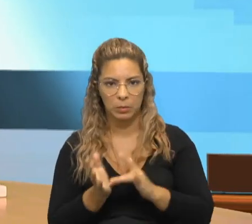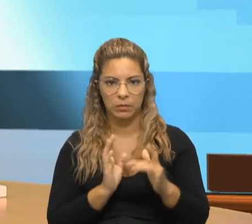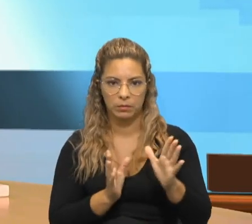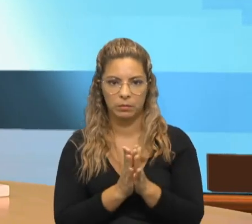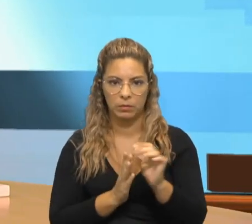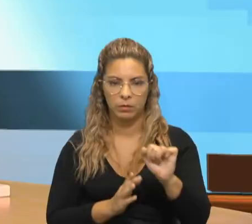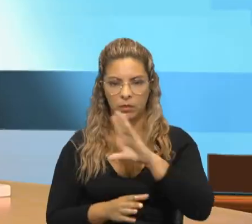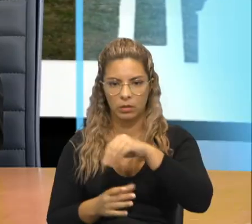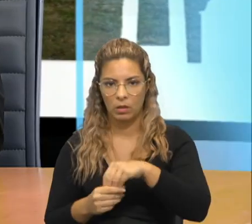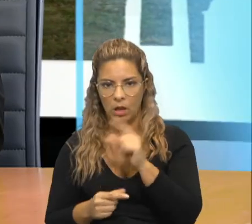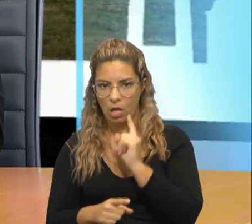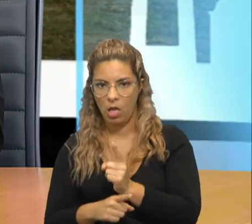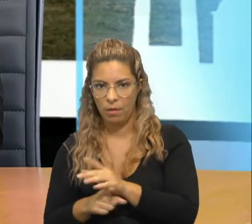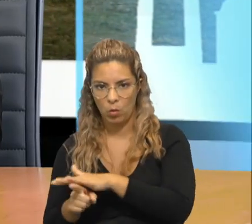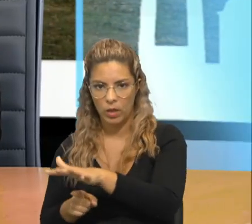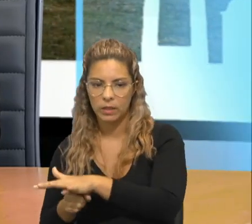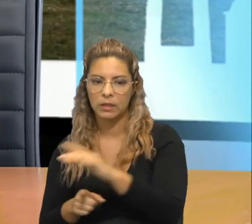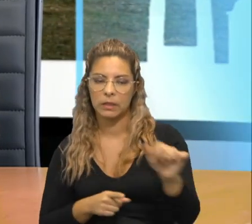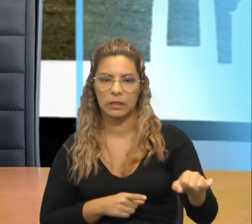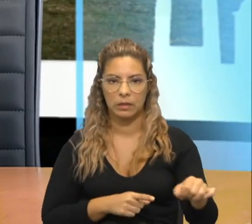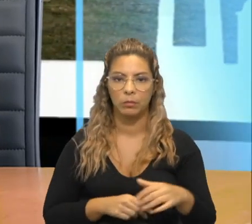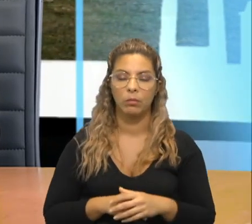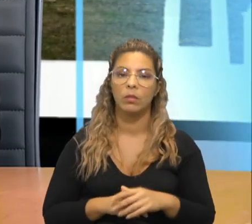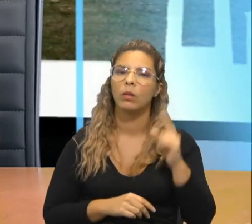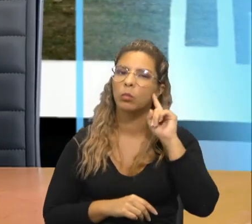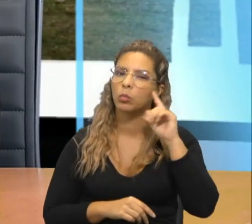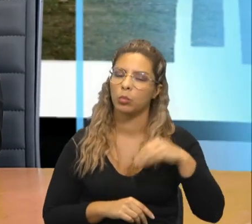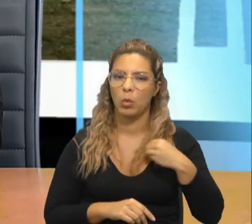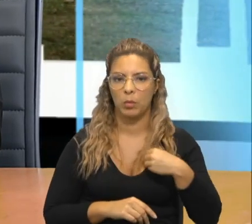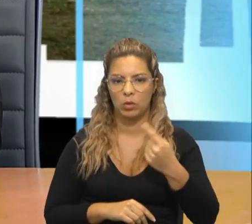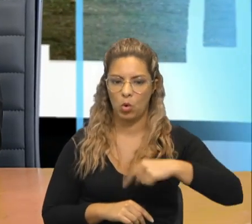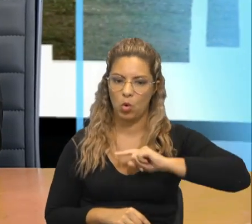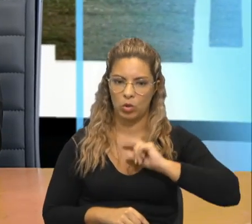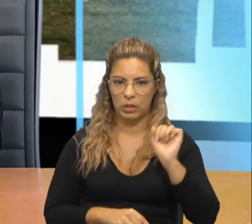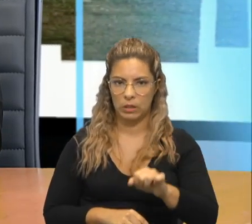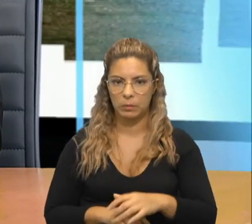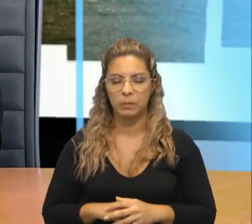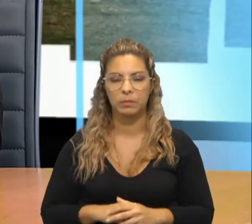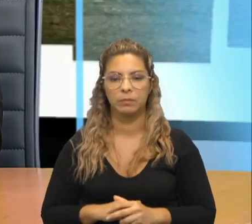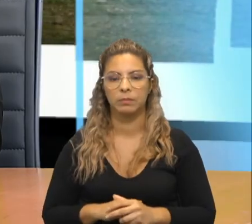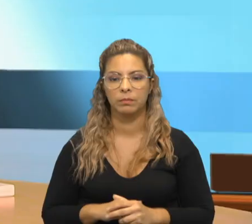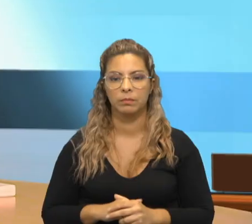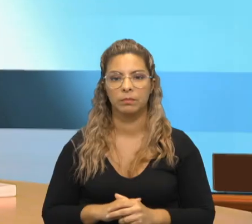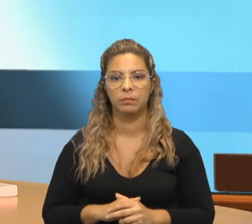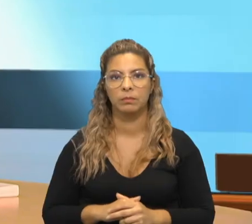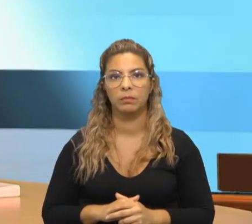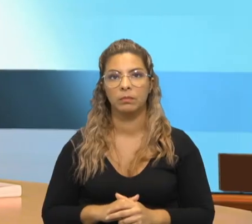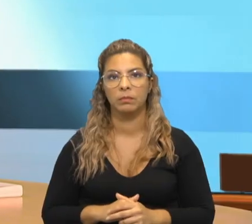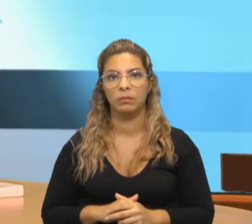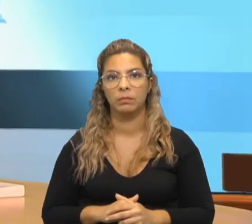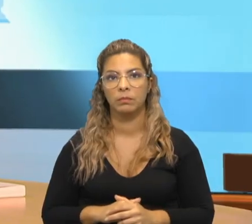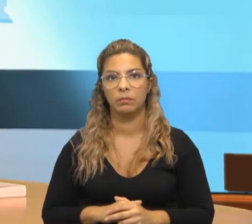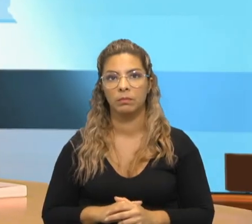E como comunicadores acredito que isso é uma preocupação nossa. Sem dúvida que sim. Padre Tiago Melo, nós vamos